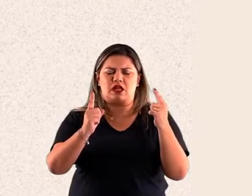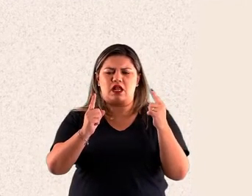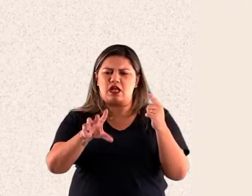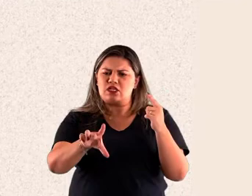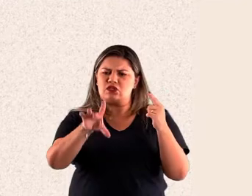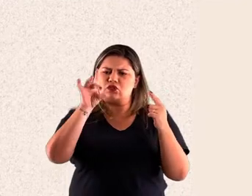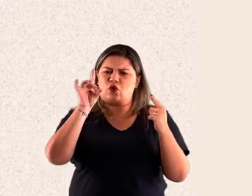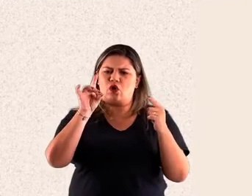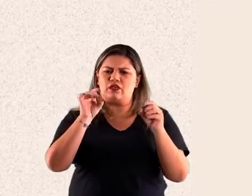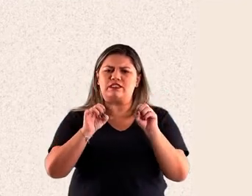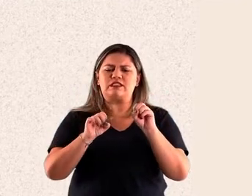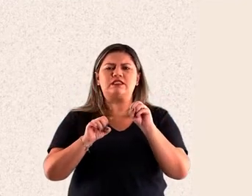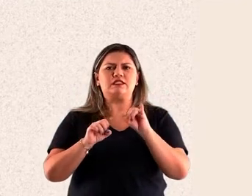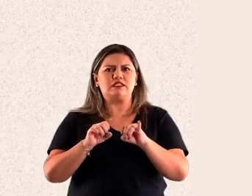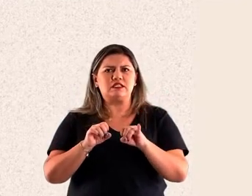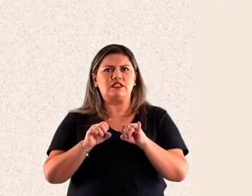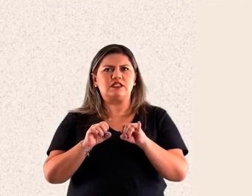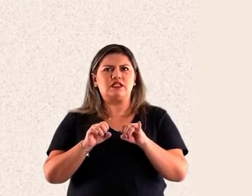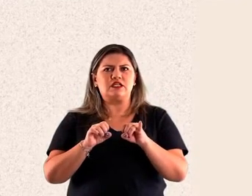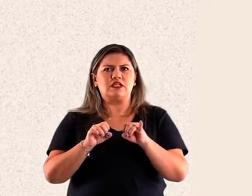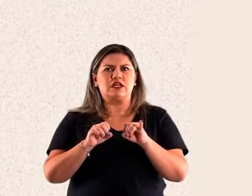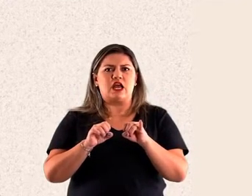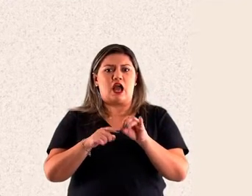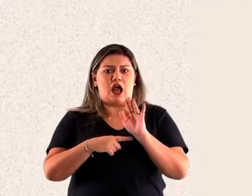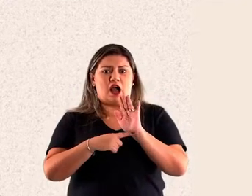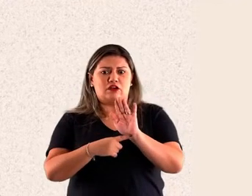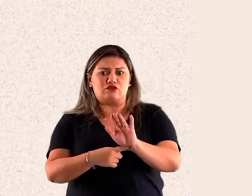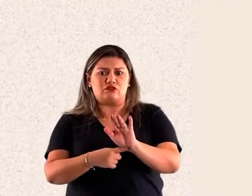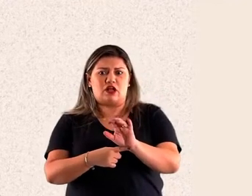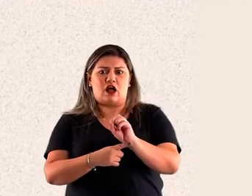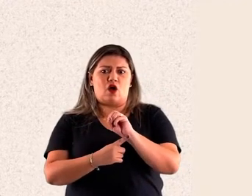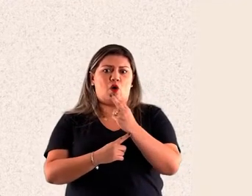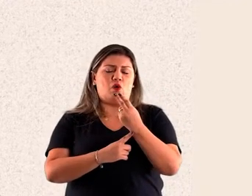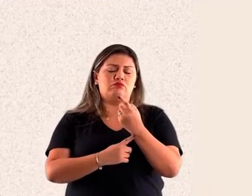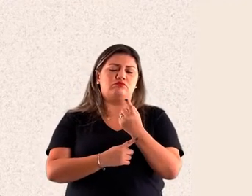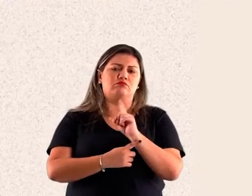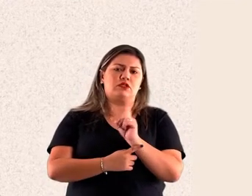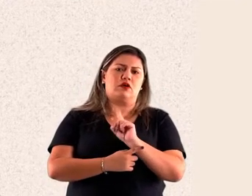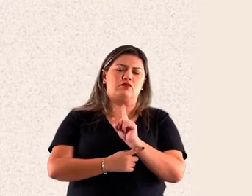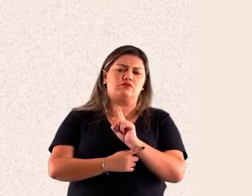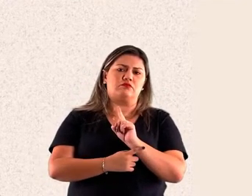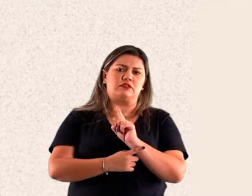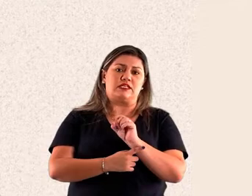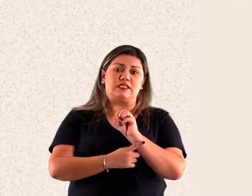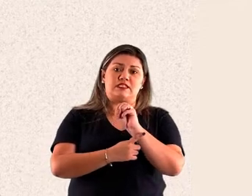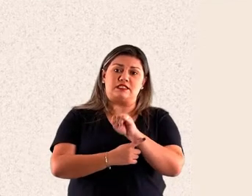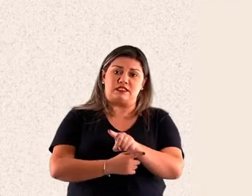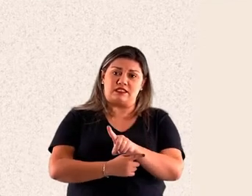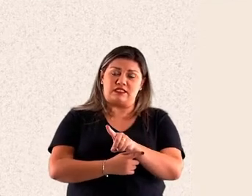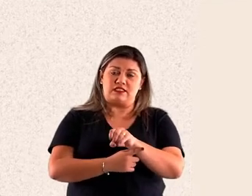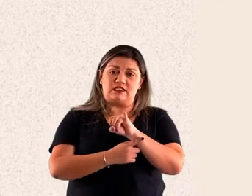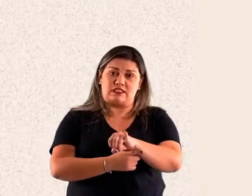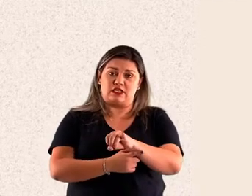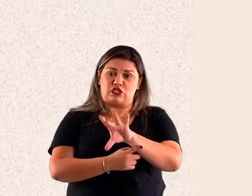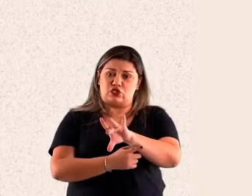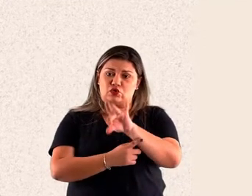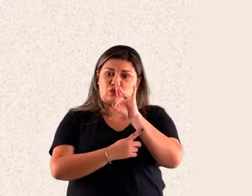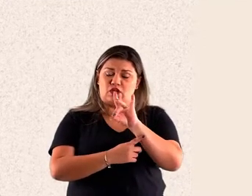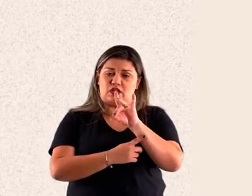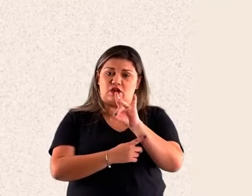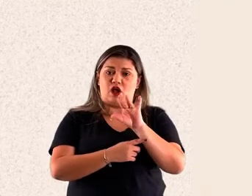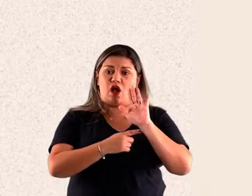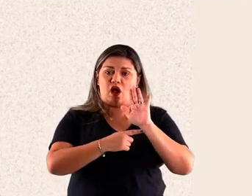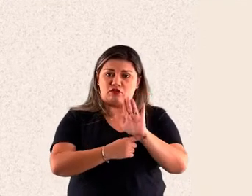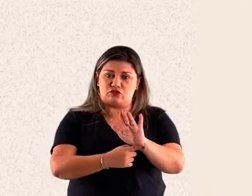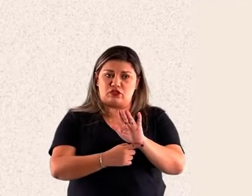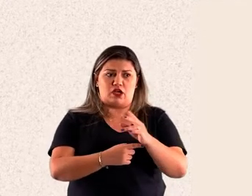naquela situação específica trair operar se elas cooperarem os dois ganham se elas traírem